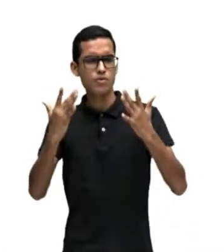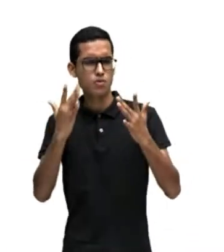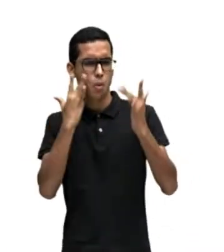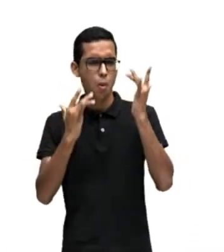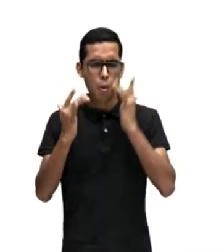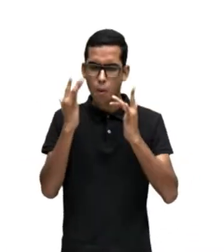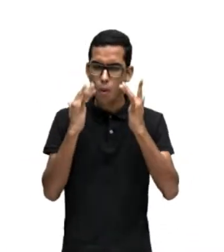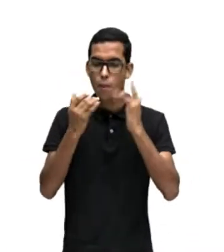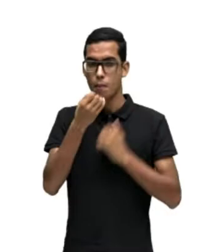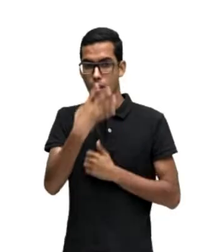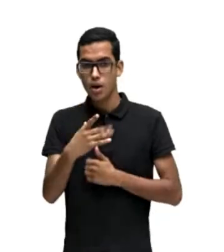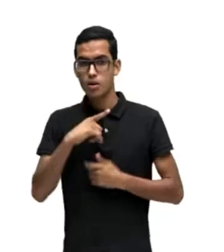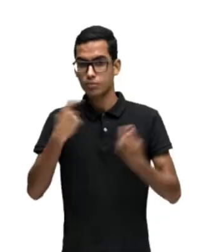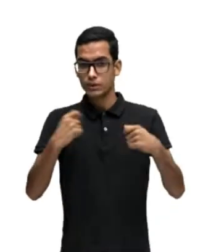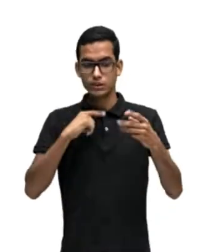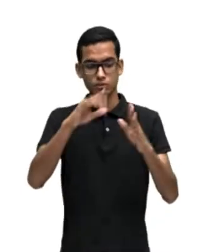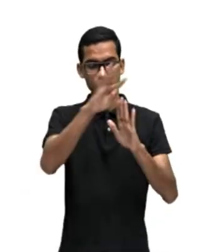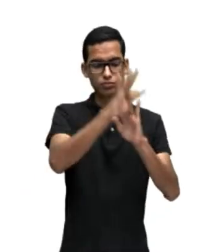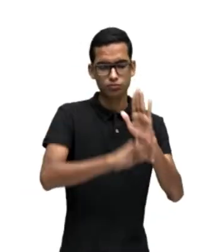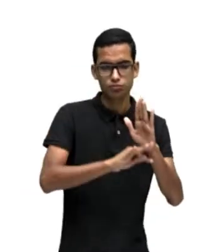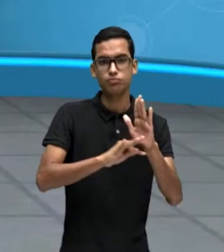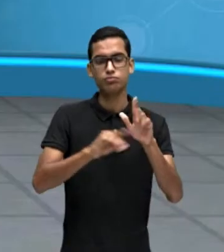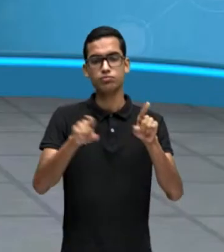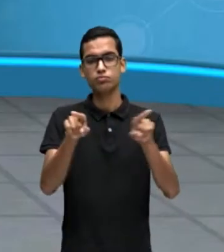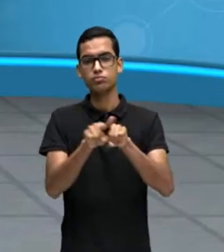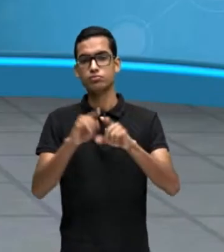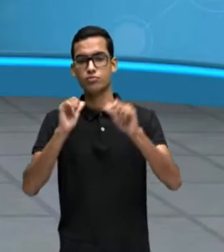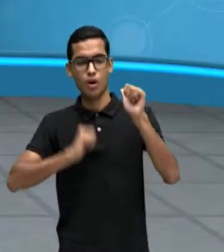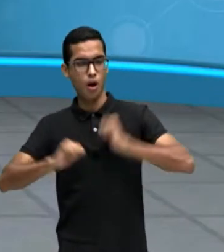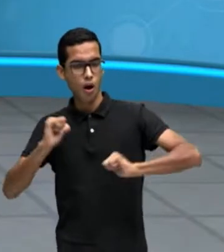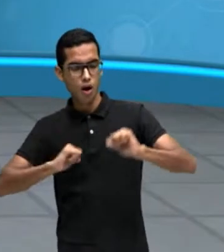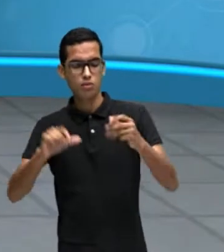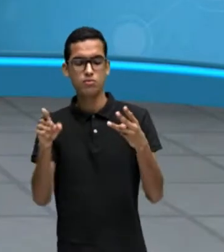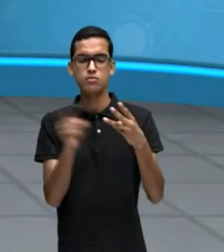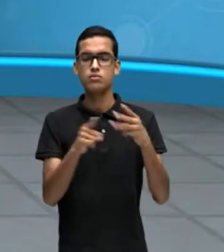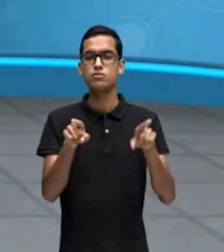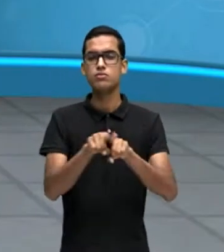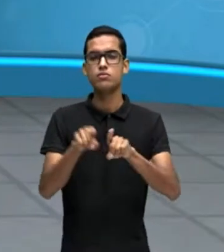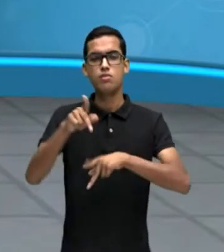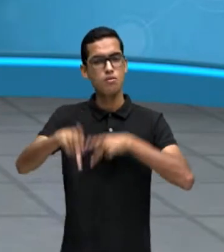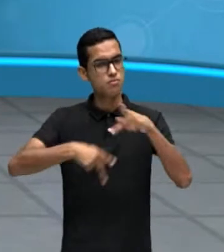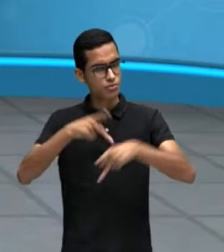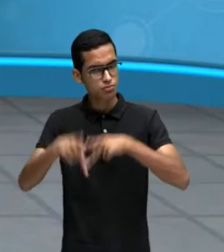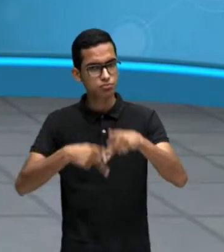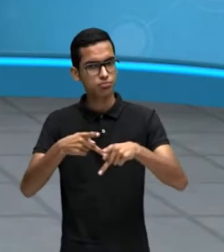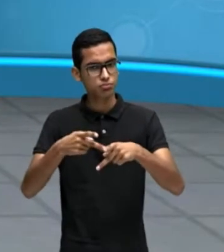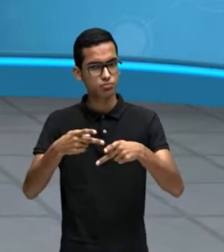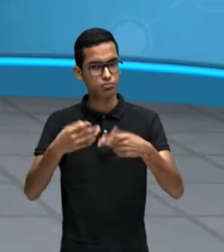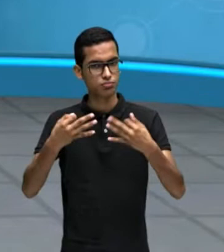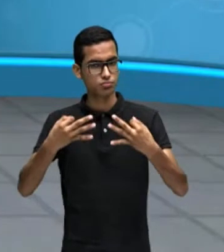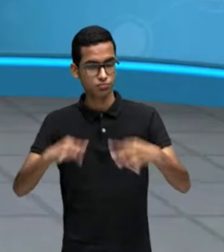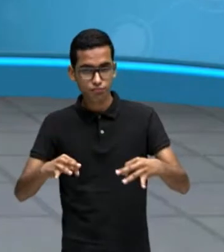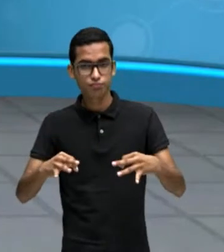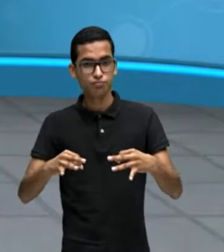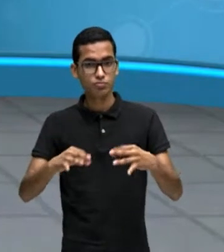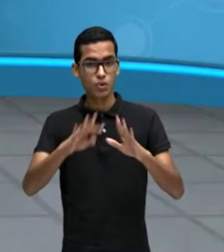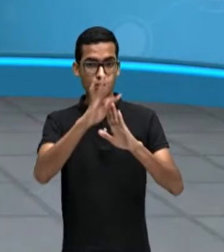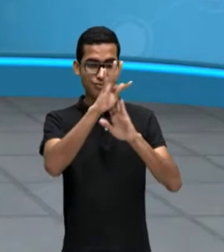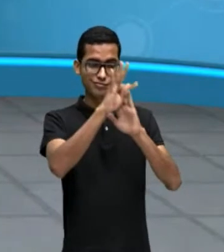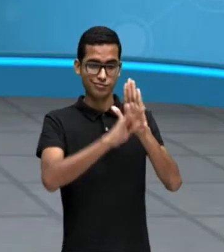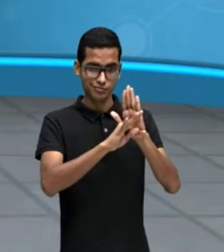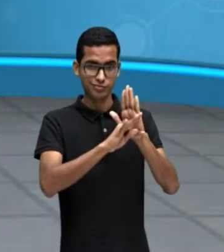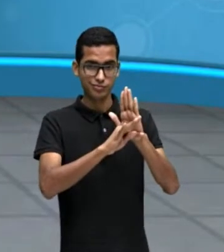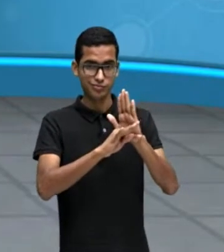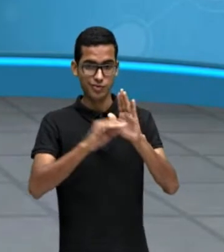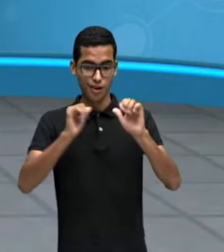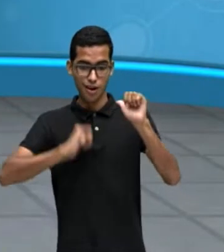texto, a gente precisa de um ator e a gente precisa do público, certo? A gente precisa do texto, que é o que o ator está